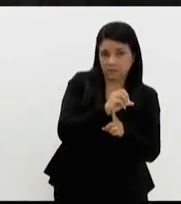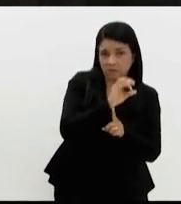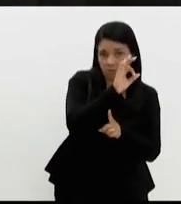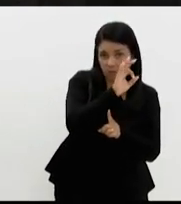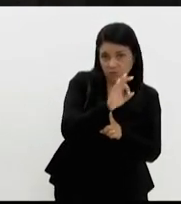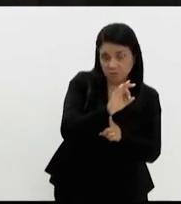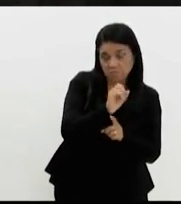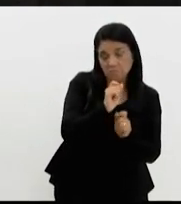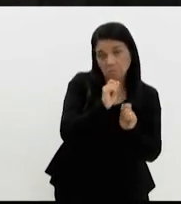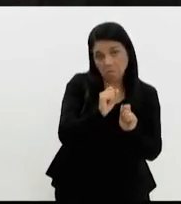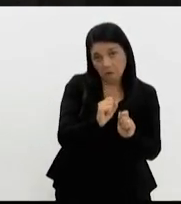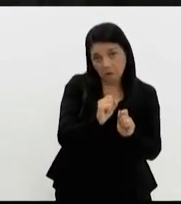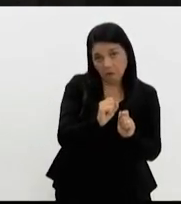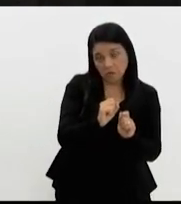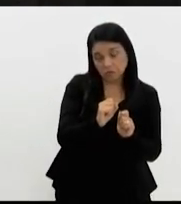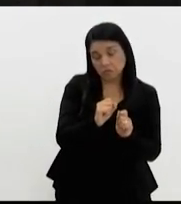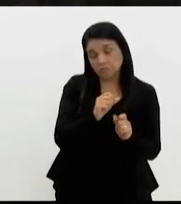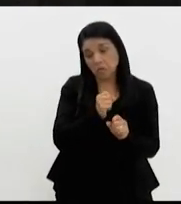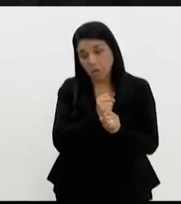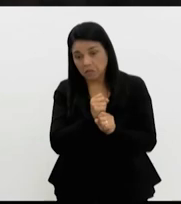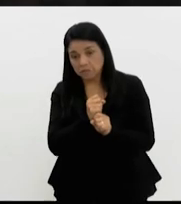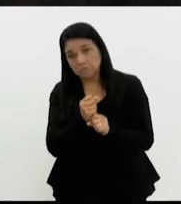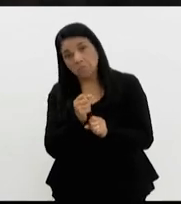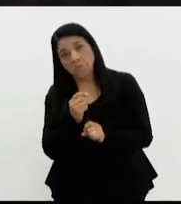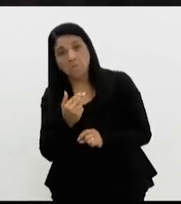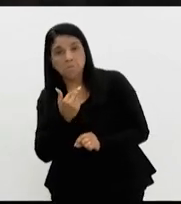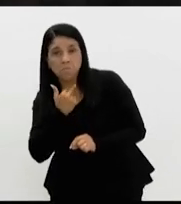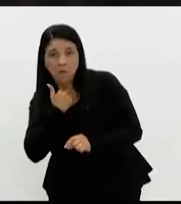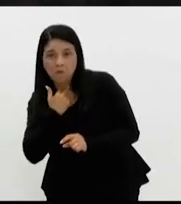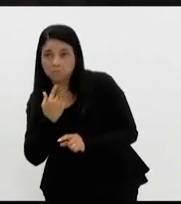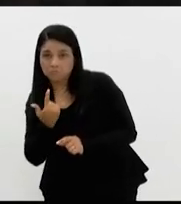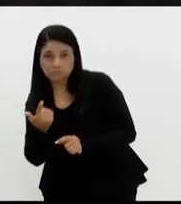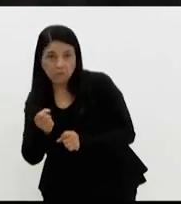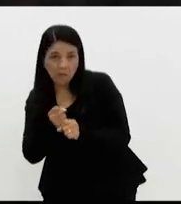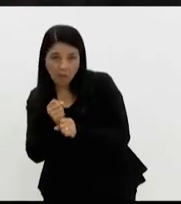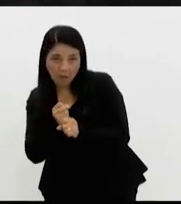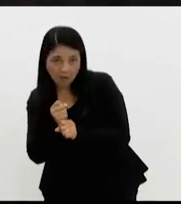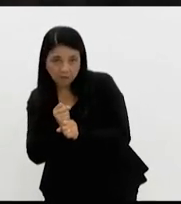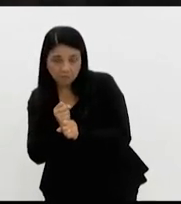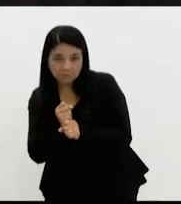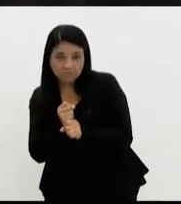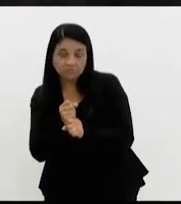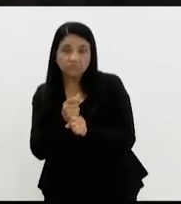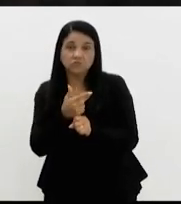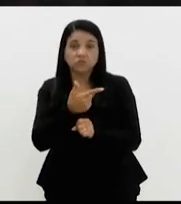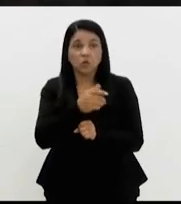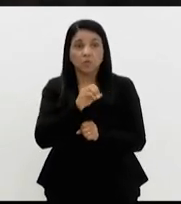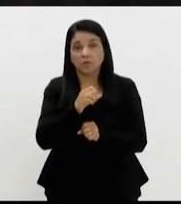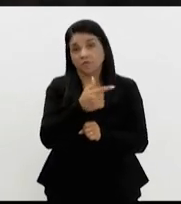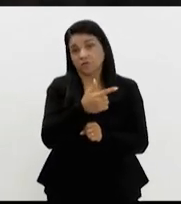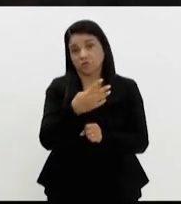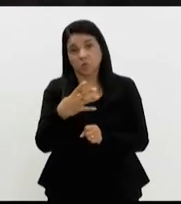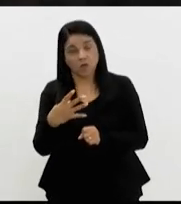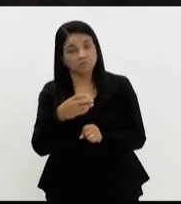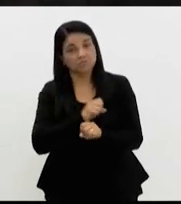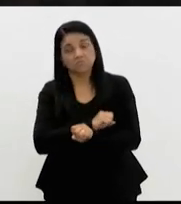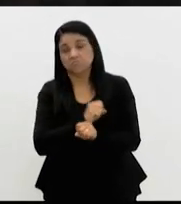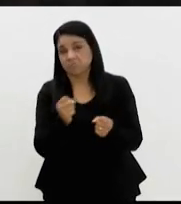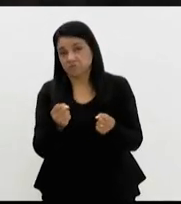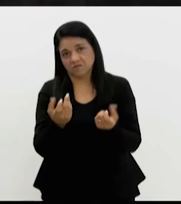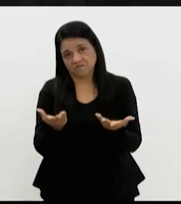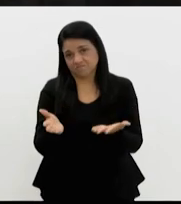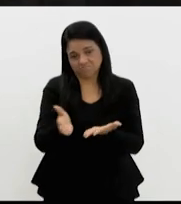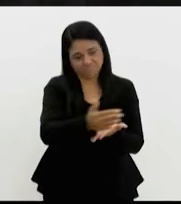pode ter, outro não ter, por exemplo, em 24, dificilmente a gente vai arrecadar mais do que